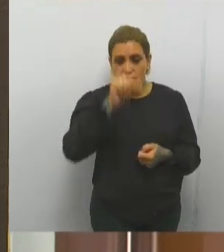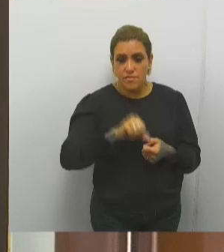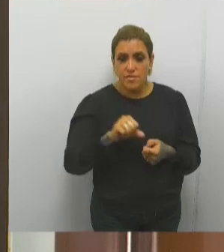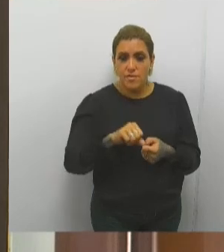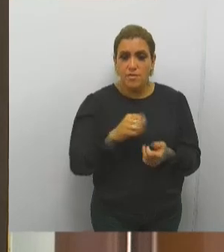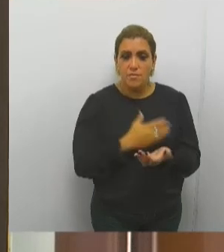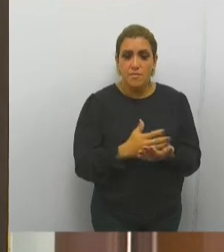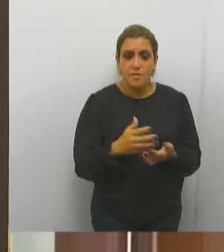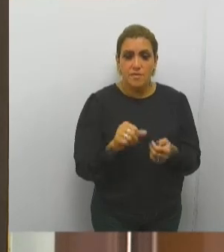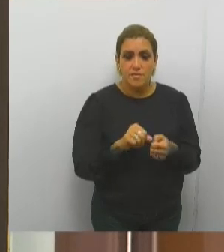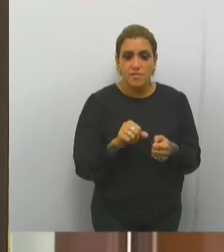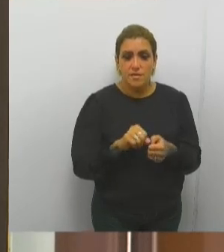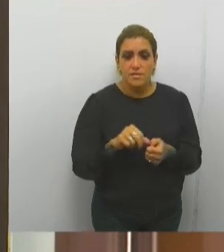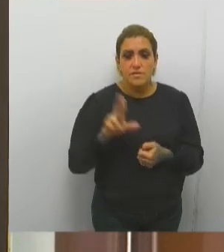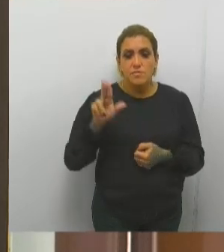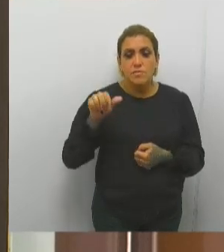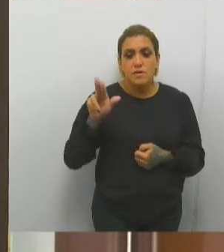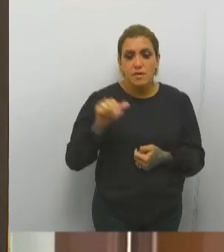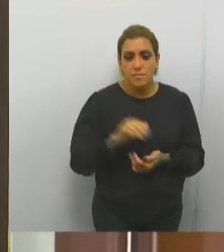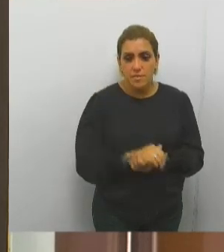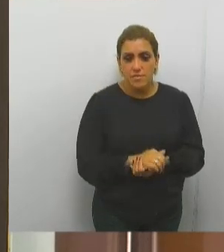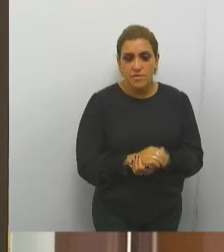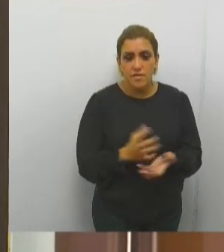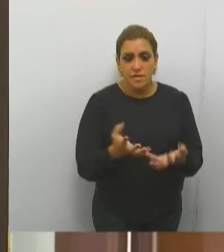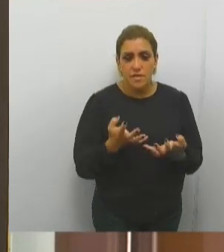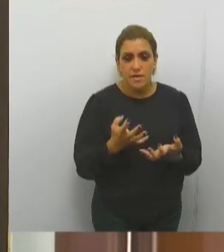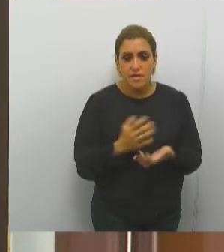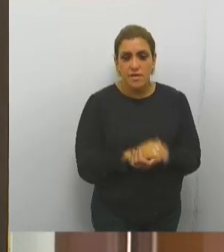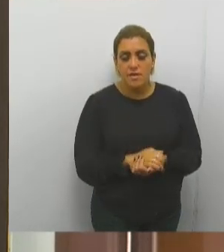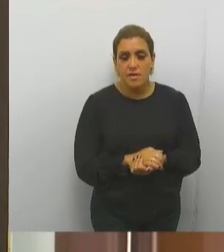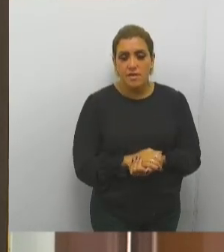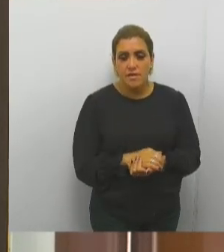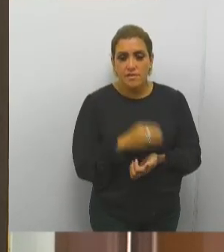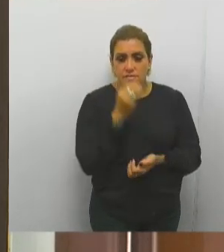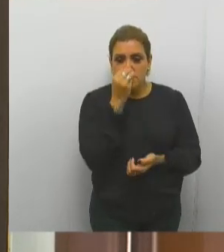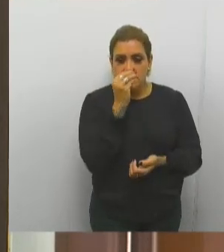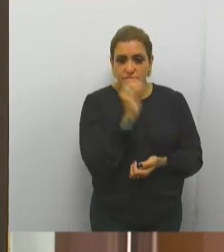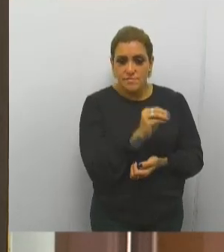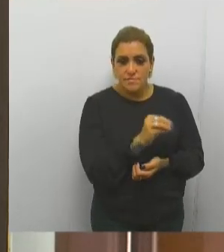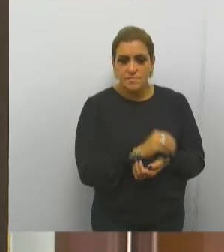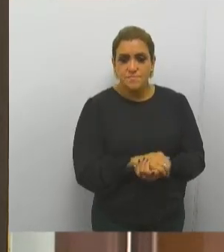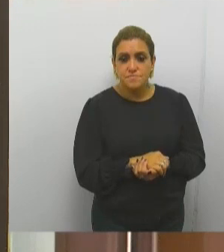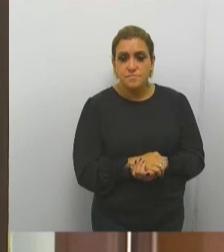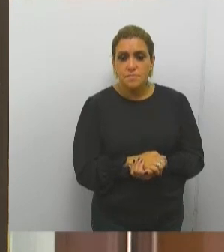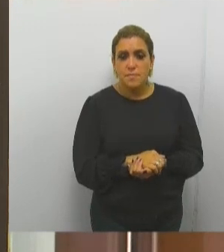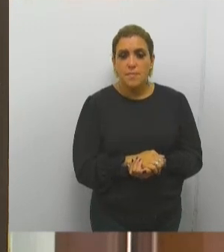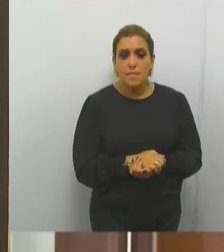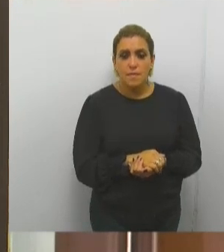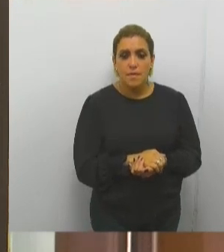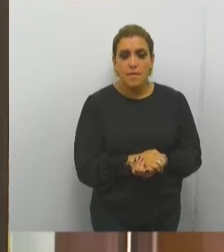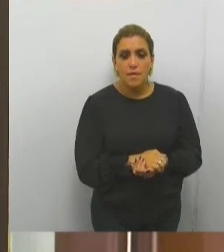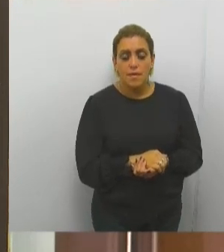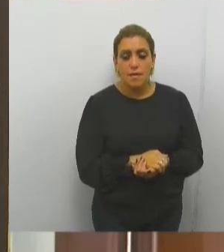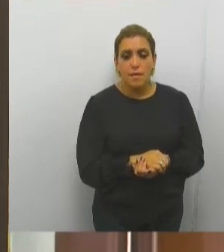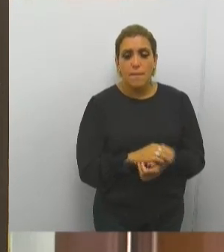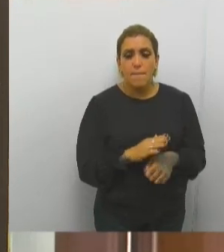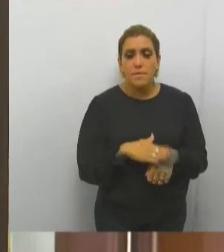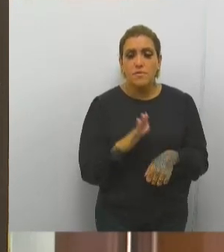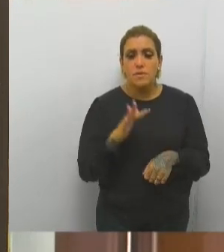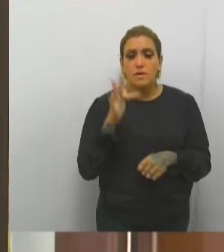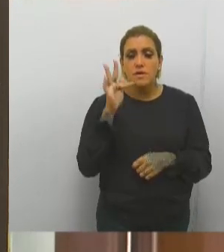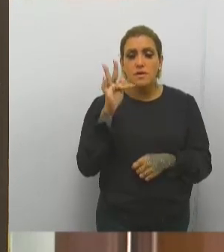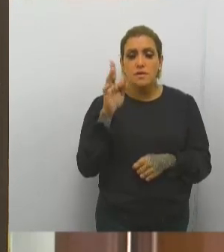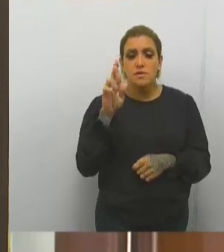fazer, nunca mais deixa esse trabalho poético. Mas o que é a trova?